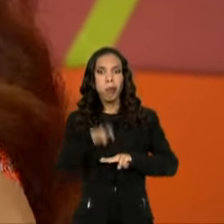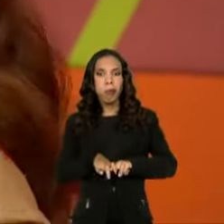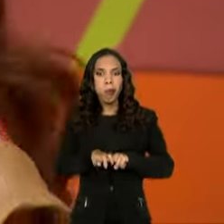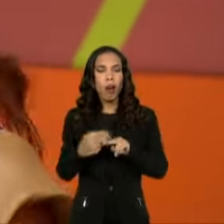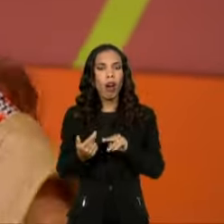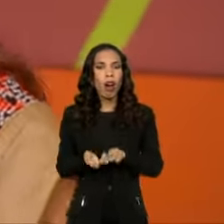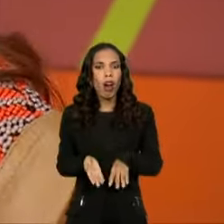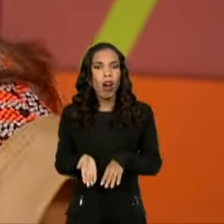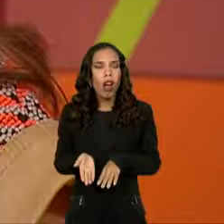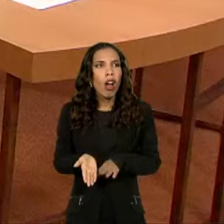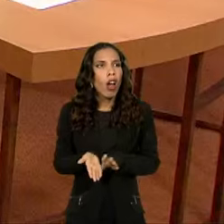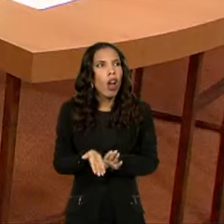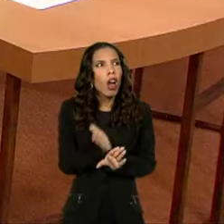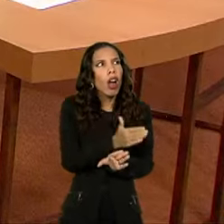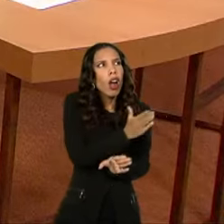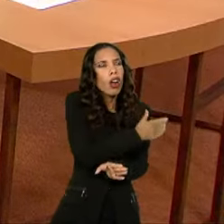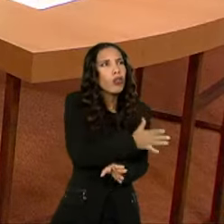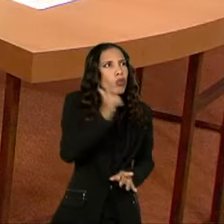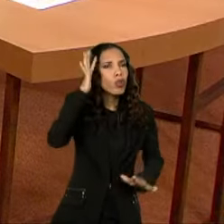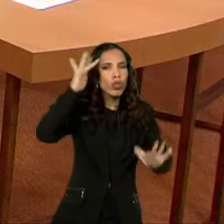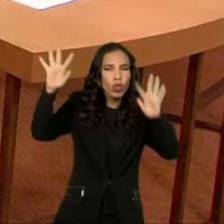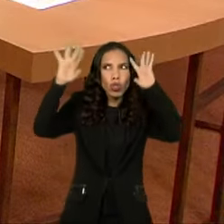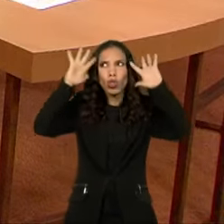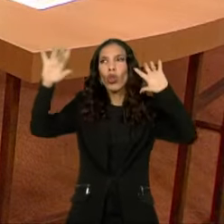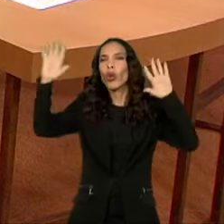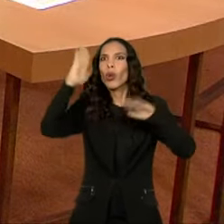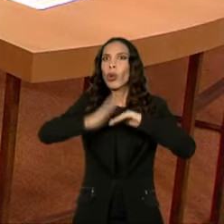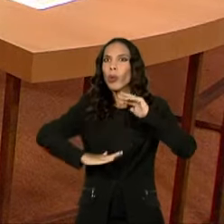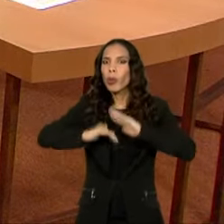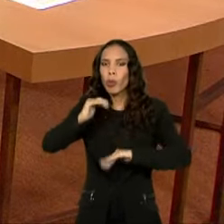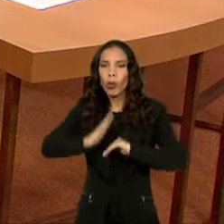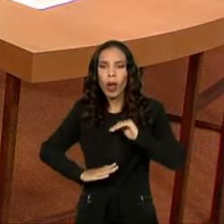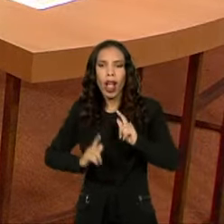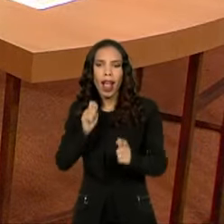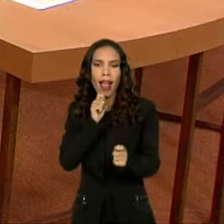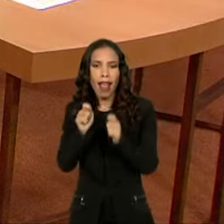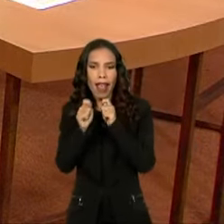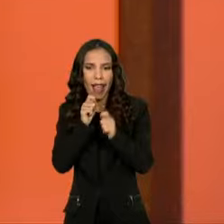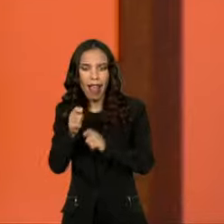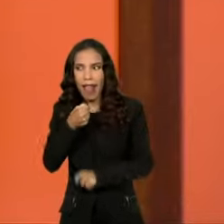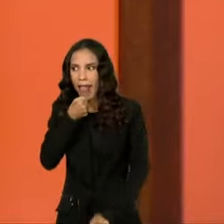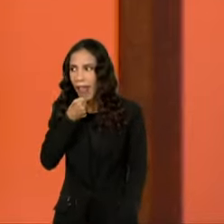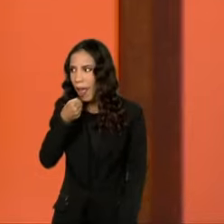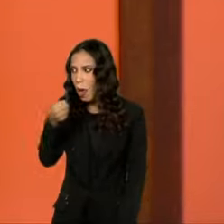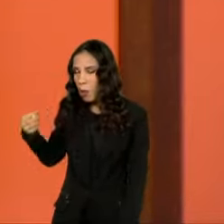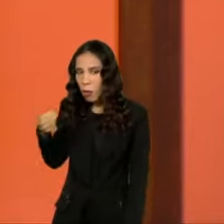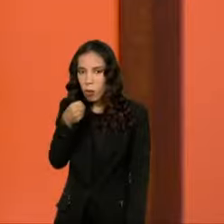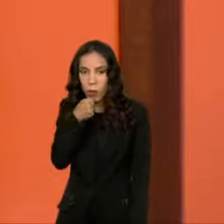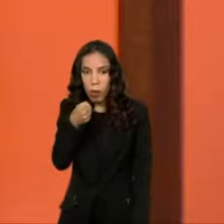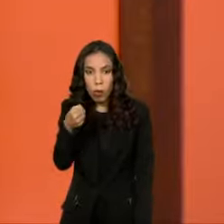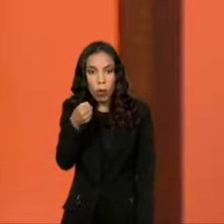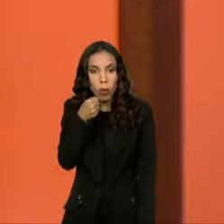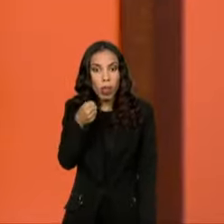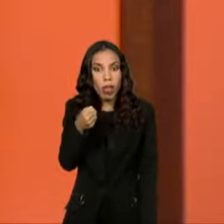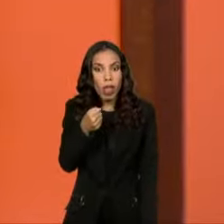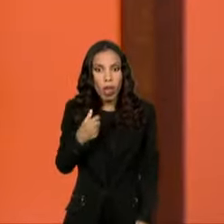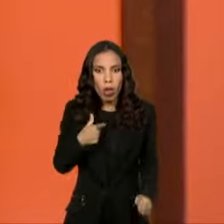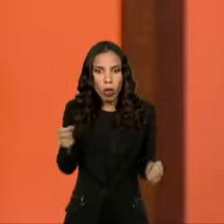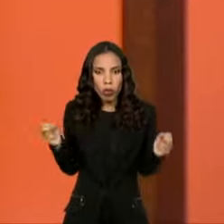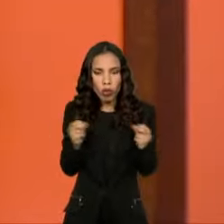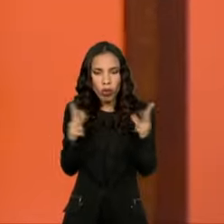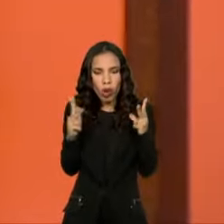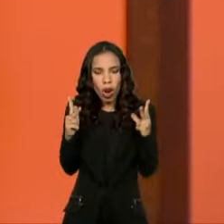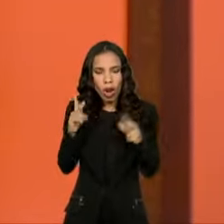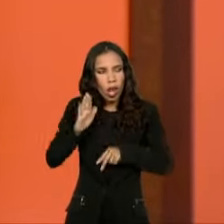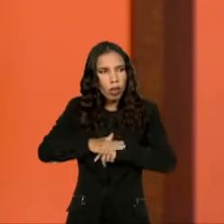antes, eu tinha muitos sonhos profissionais, né? Como repórter, mas eu fiquei chocada comigo